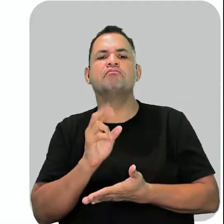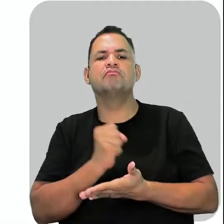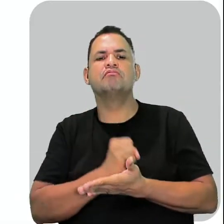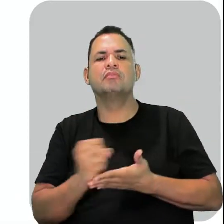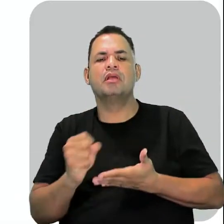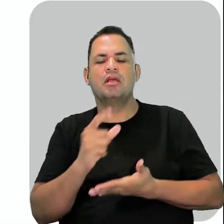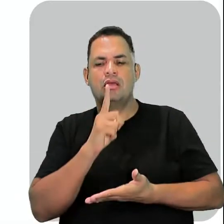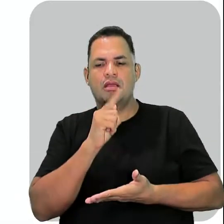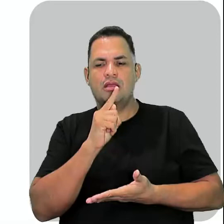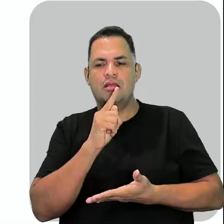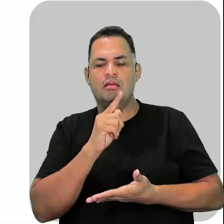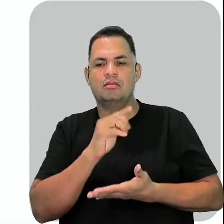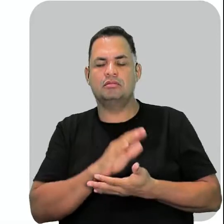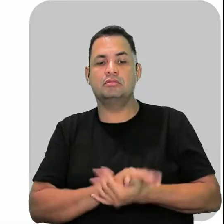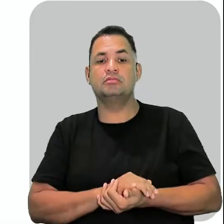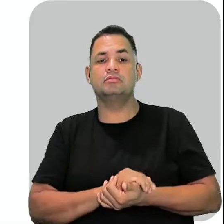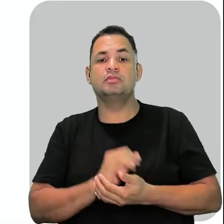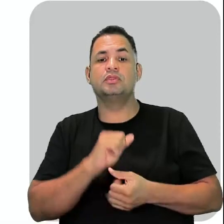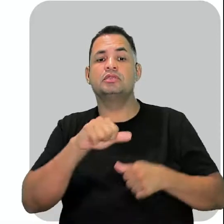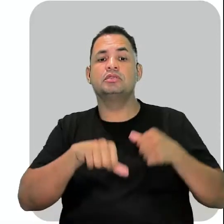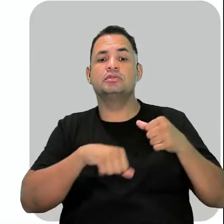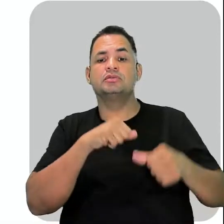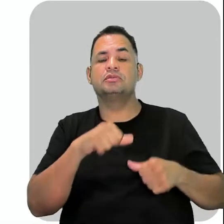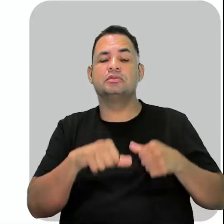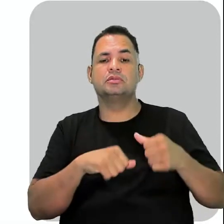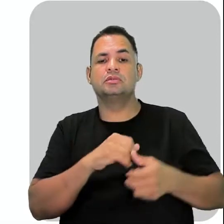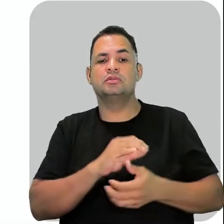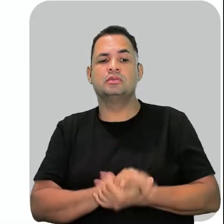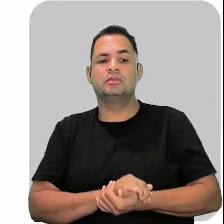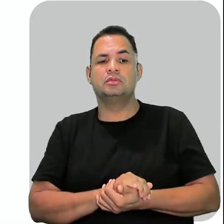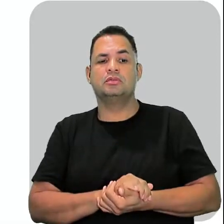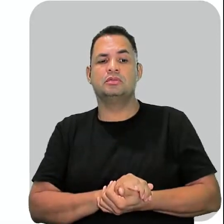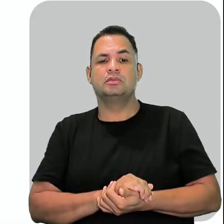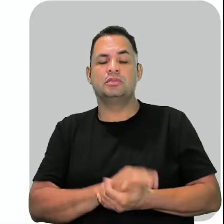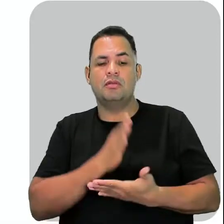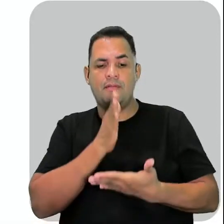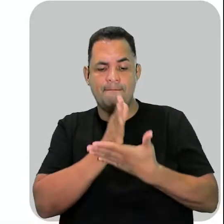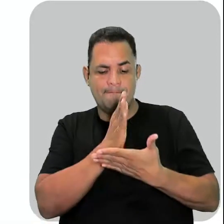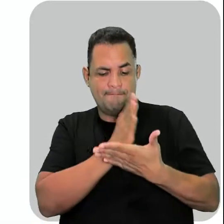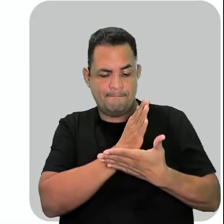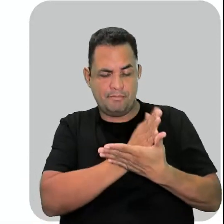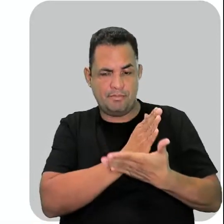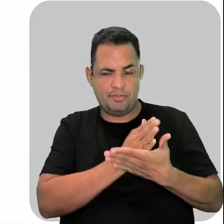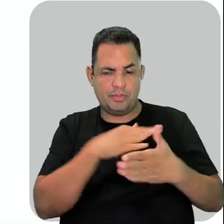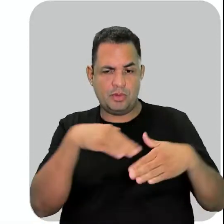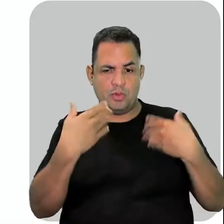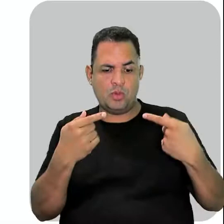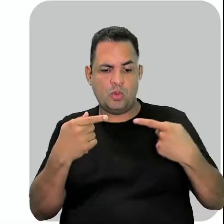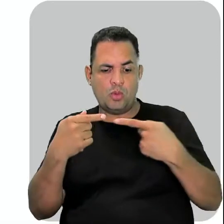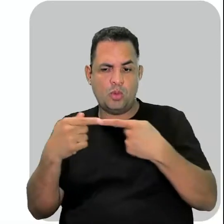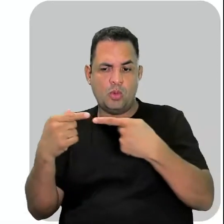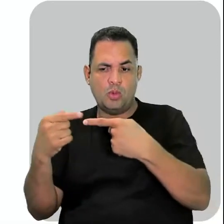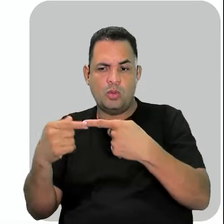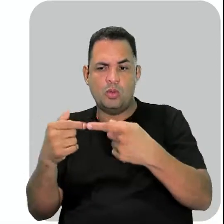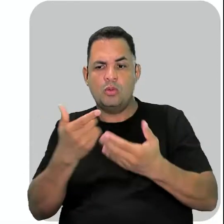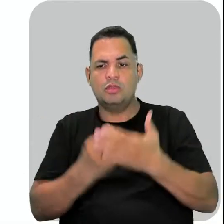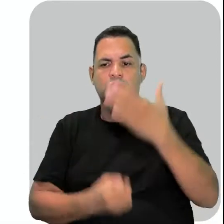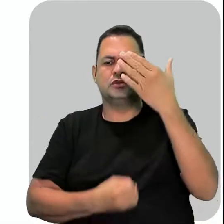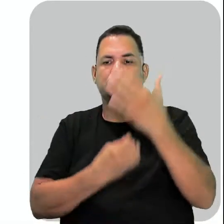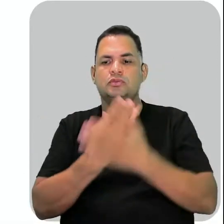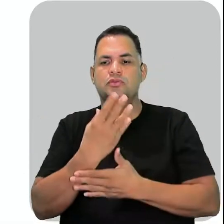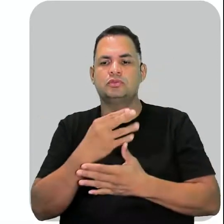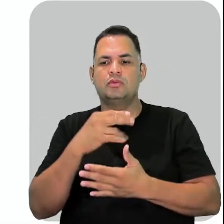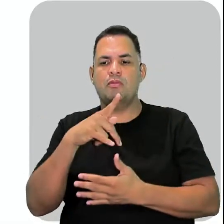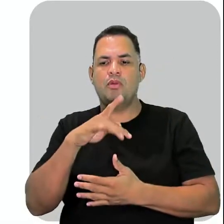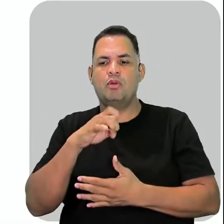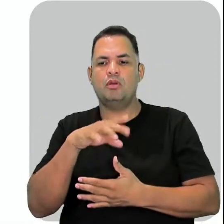A água. Quem a gente formou? A gente formou uma parte que, ao se ligar com outra, vai dar origem a um